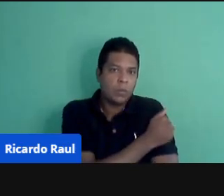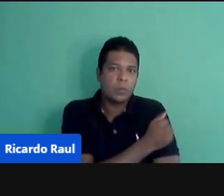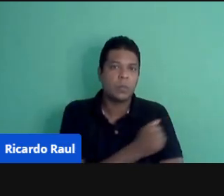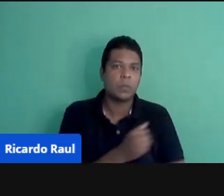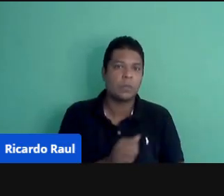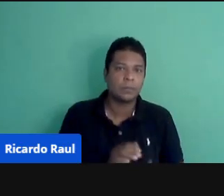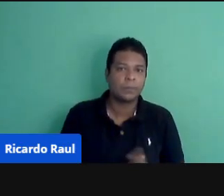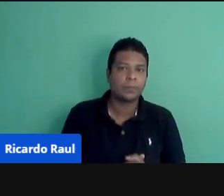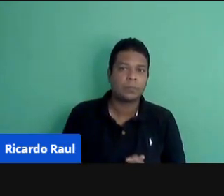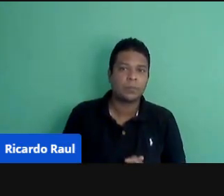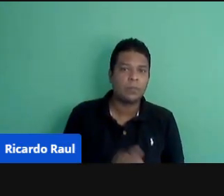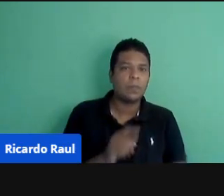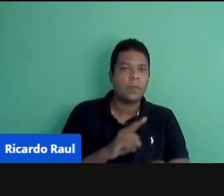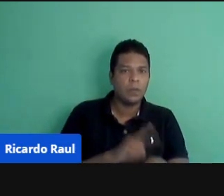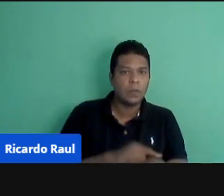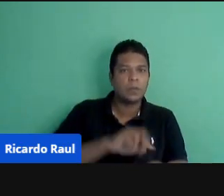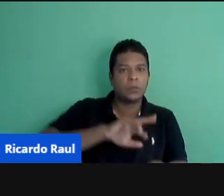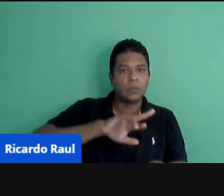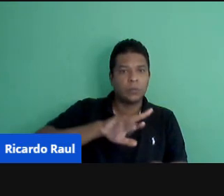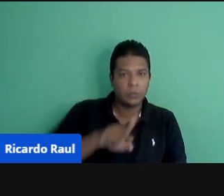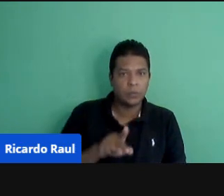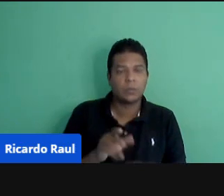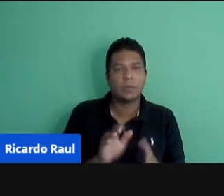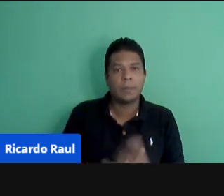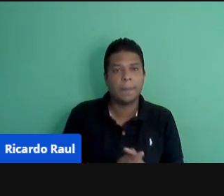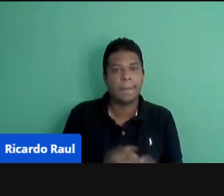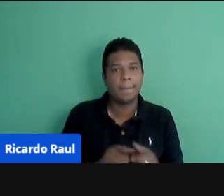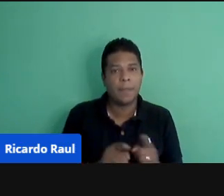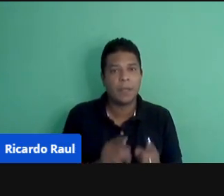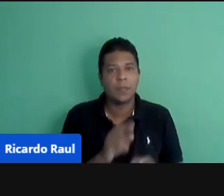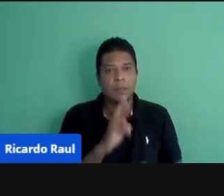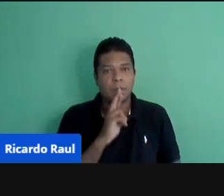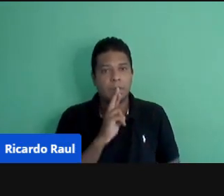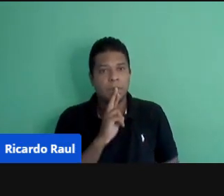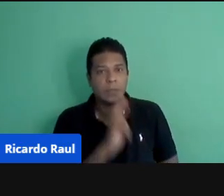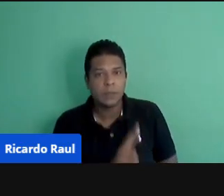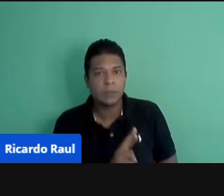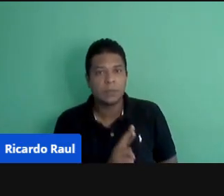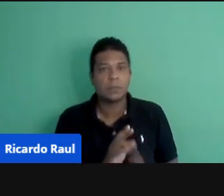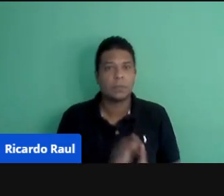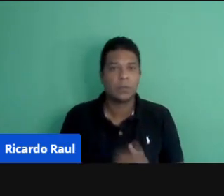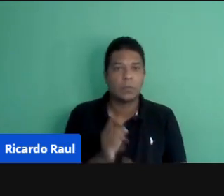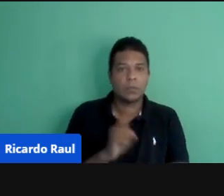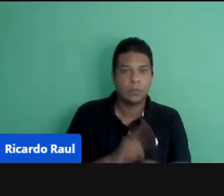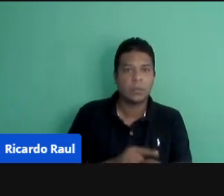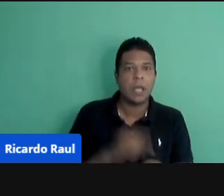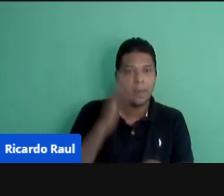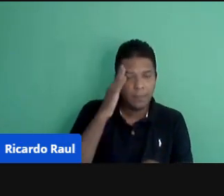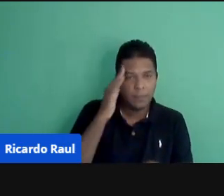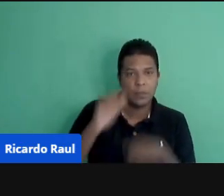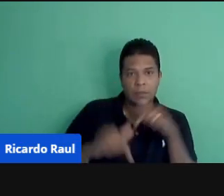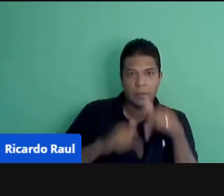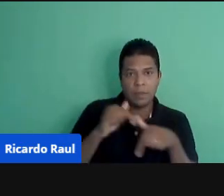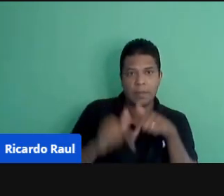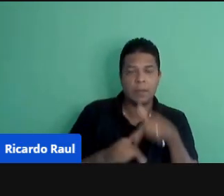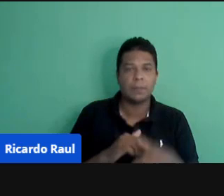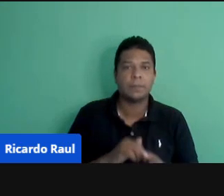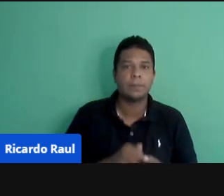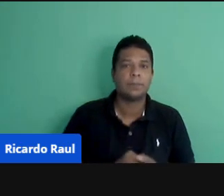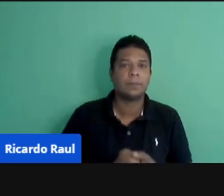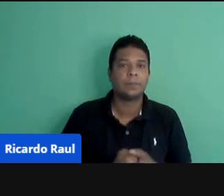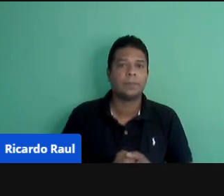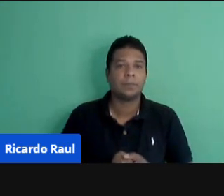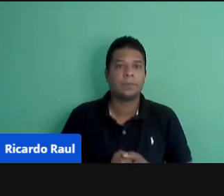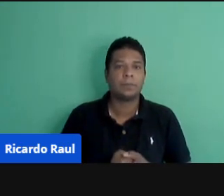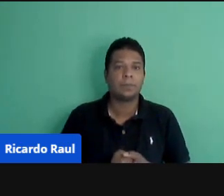horário diferenciado, mas eu respondo a ele, eu dou a devolutiva a ele dentro do meu horário de trabalho, né? Então, eu sempre coloquei